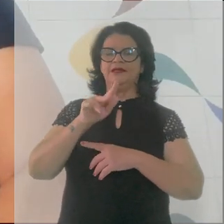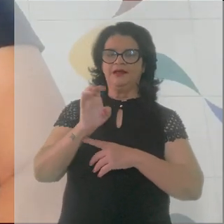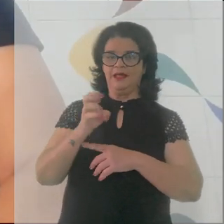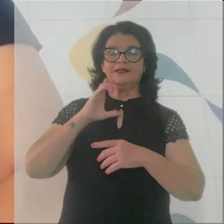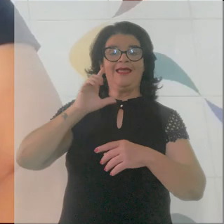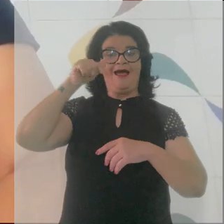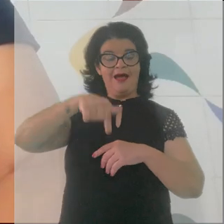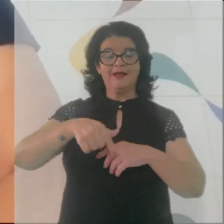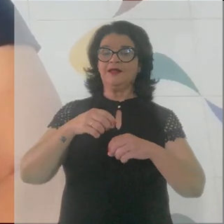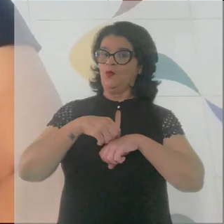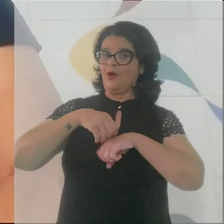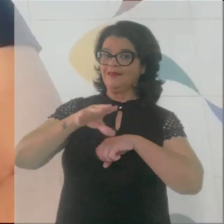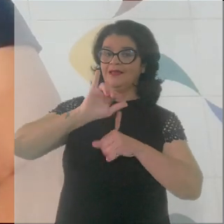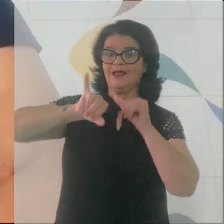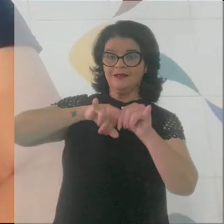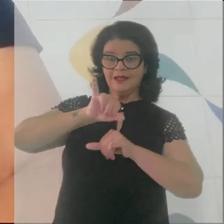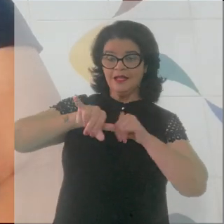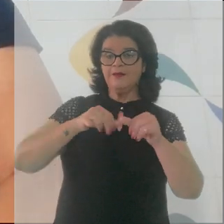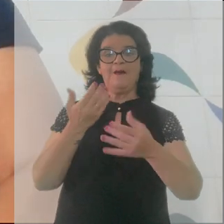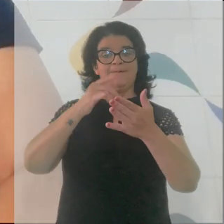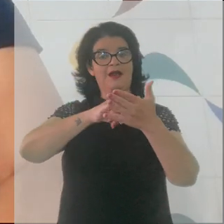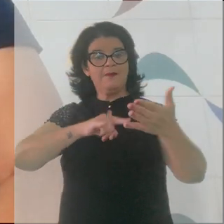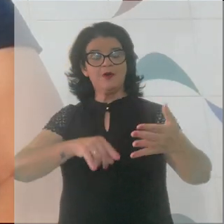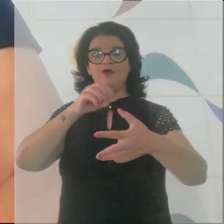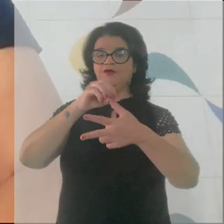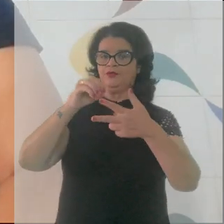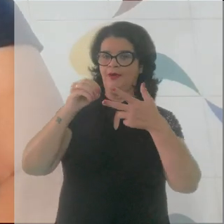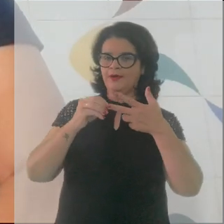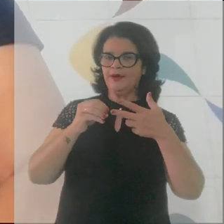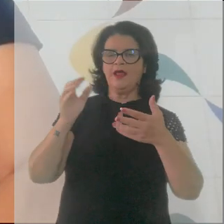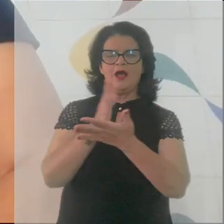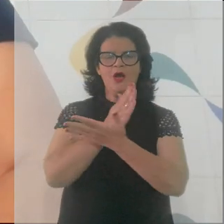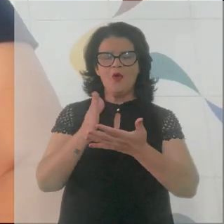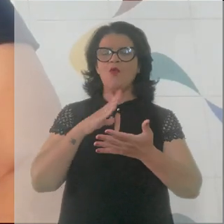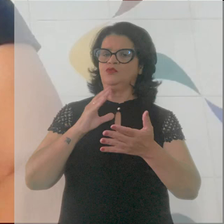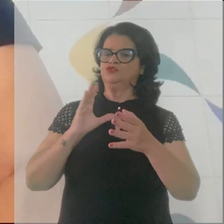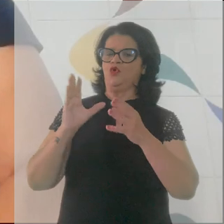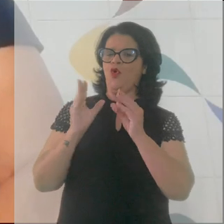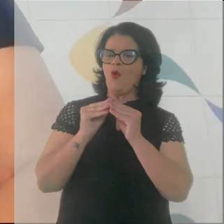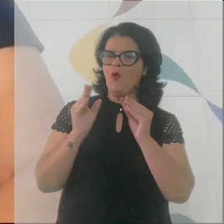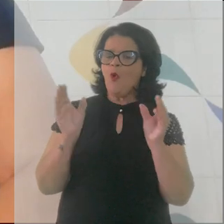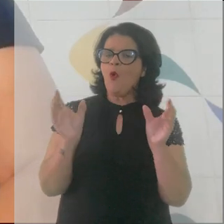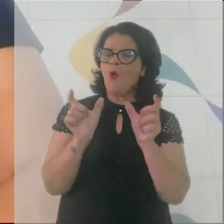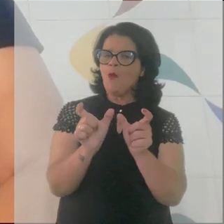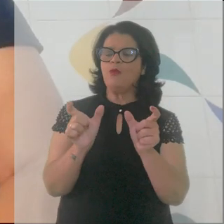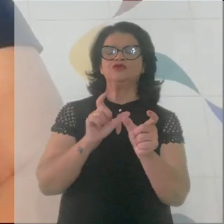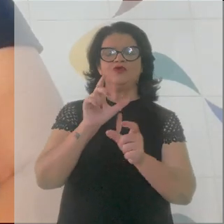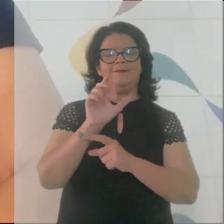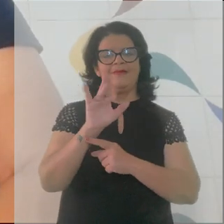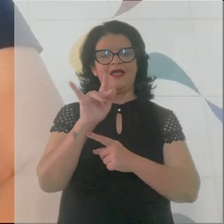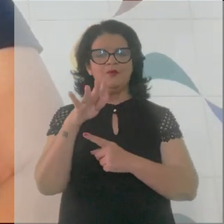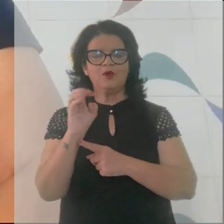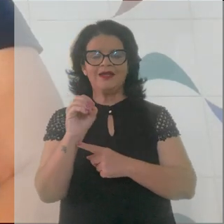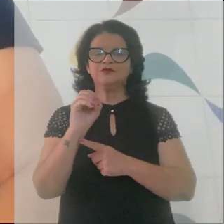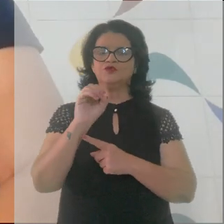Zenaide. Aqui trago uma dica de química para a prova do Enem. Alguns compostos mais conhecidos como